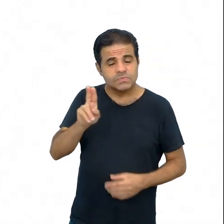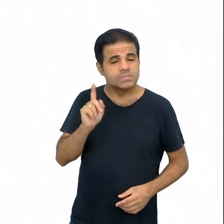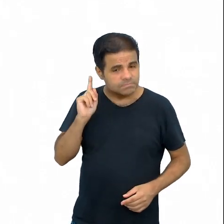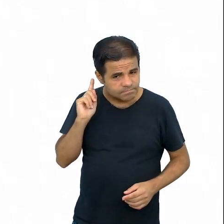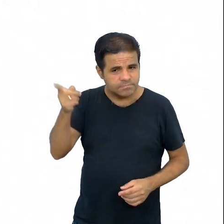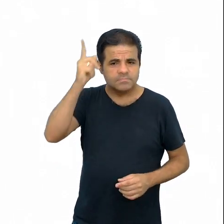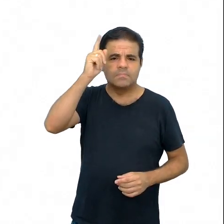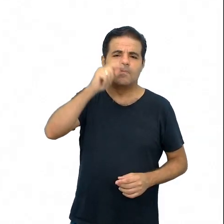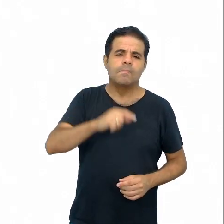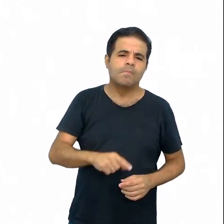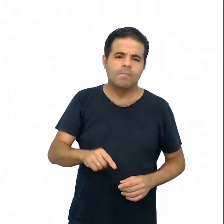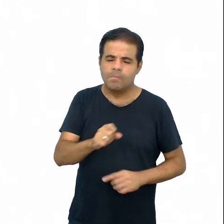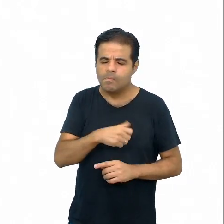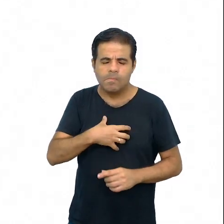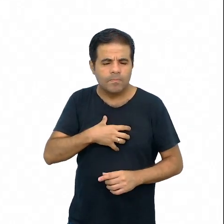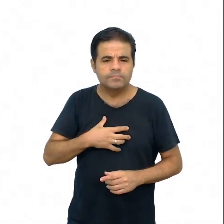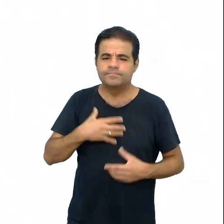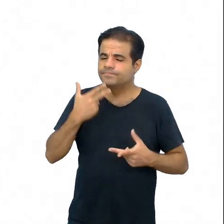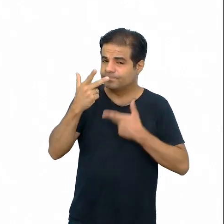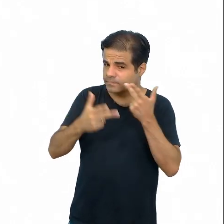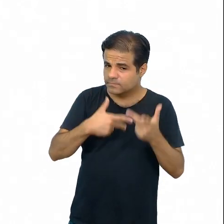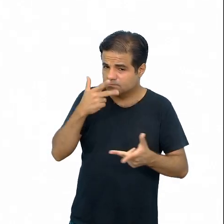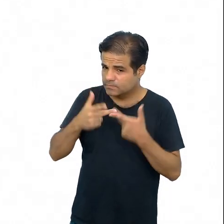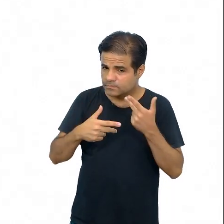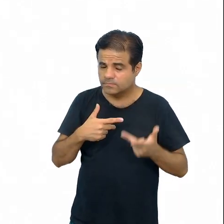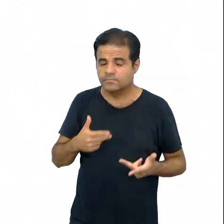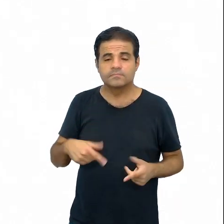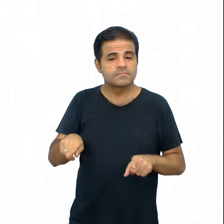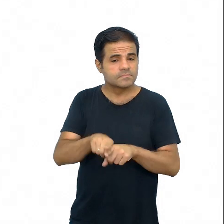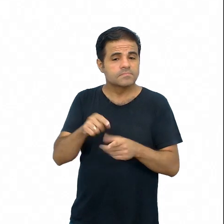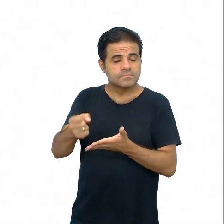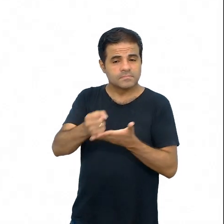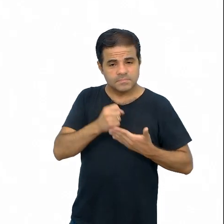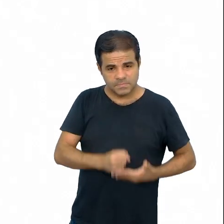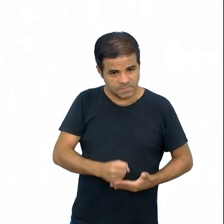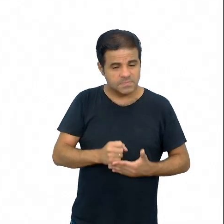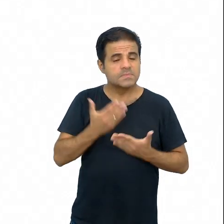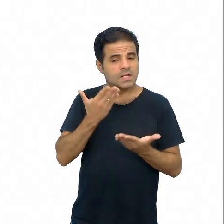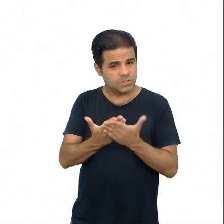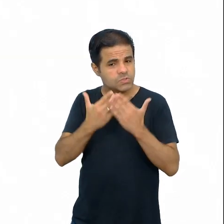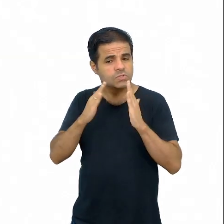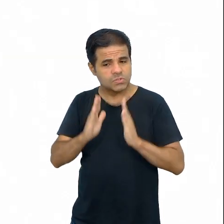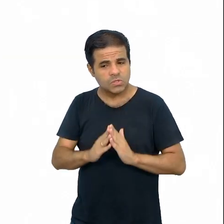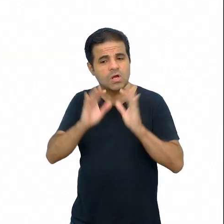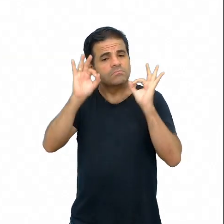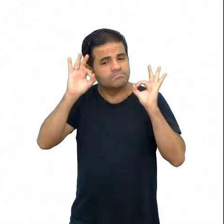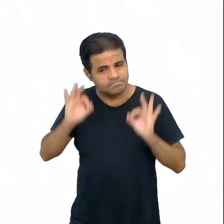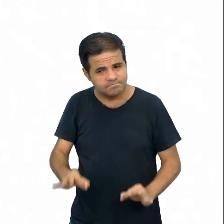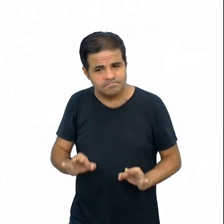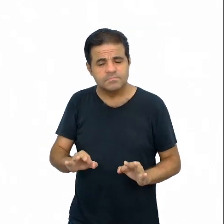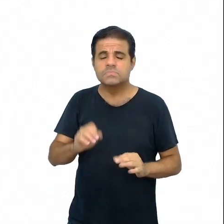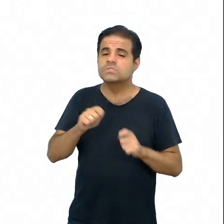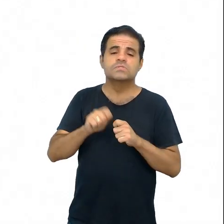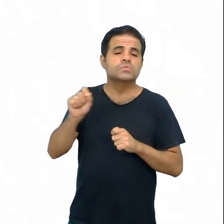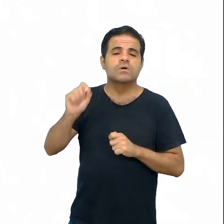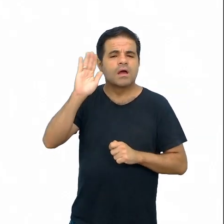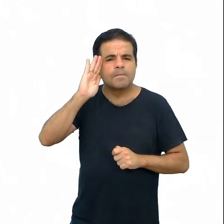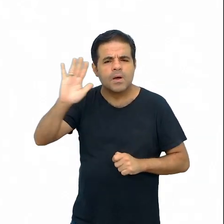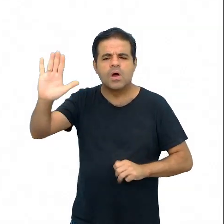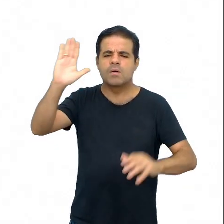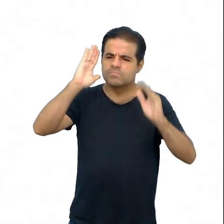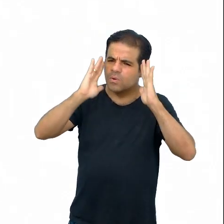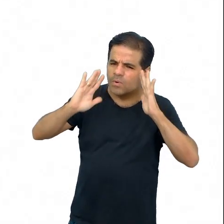utilizando esses seus modos de falar, né, e trazem para a escola, com certeza, e ali fazem